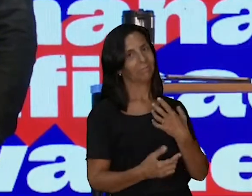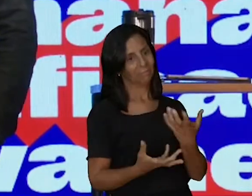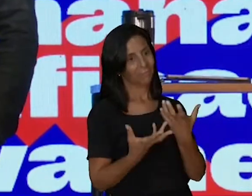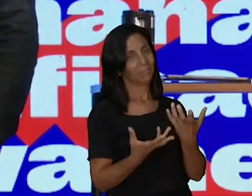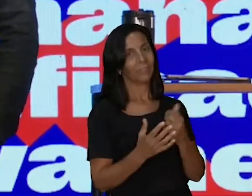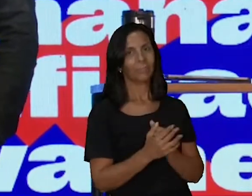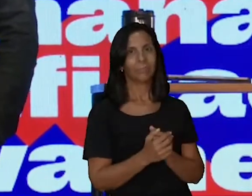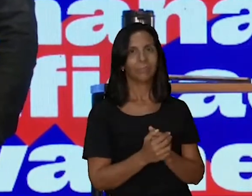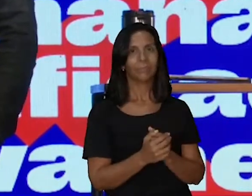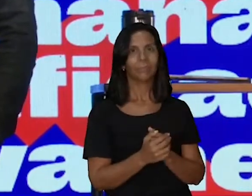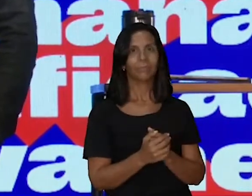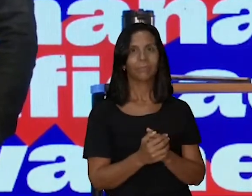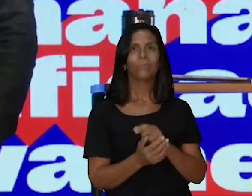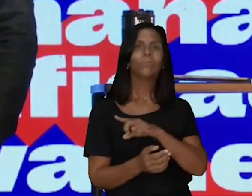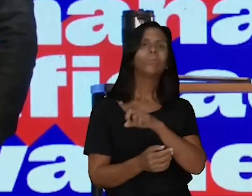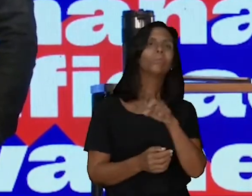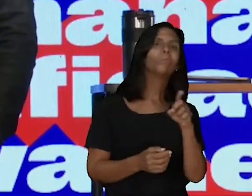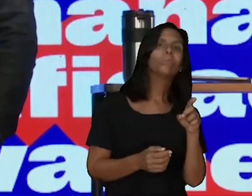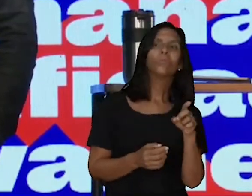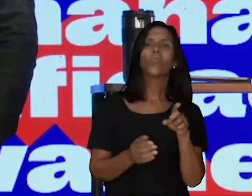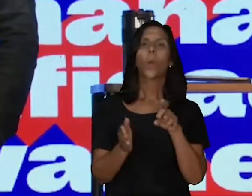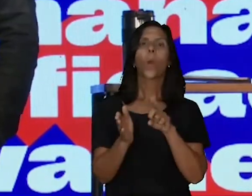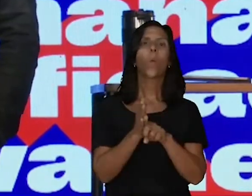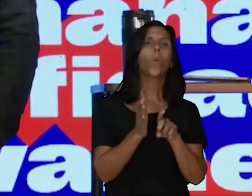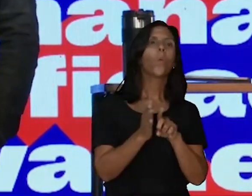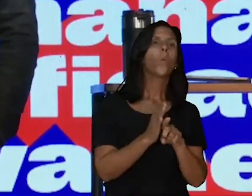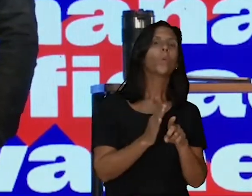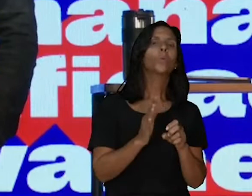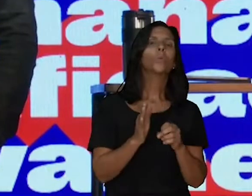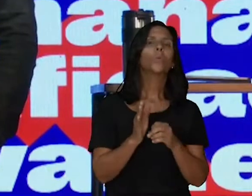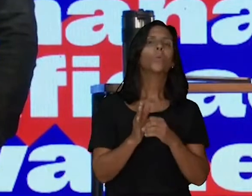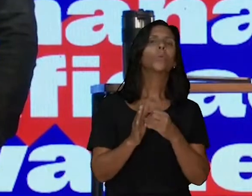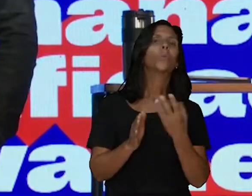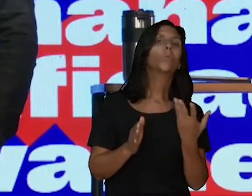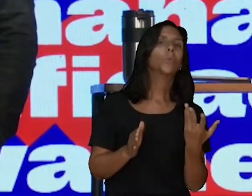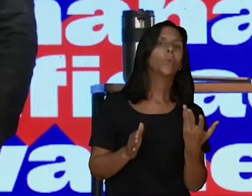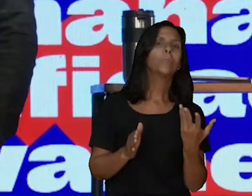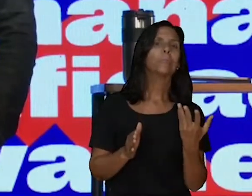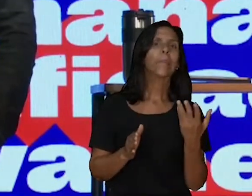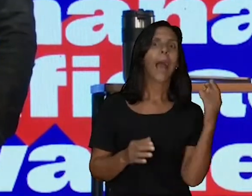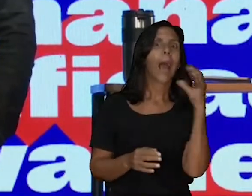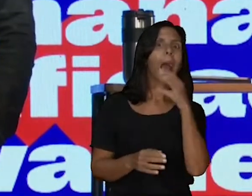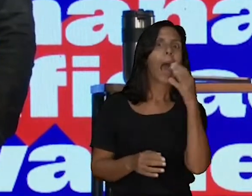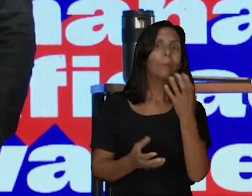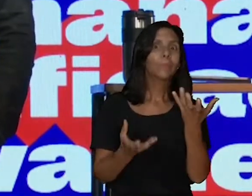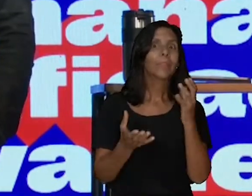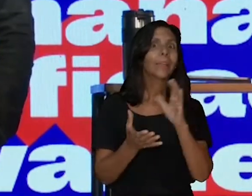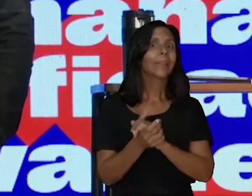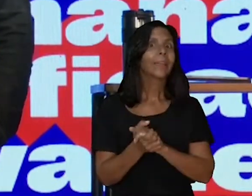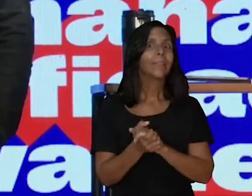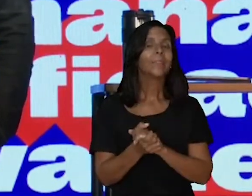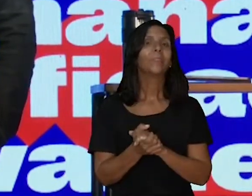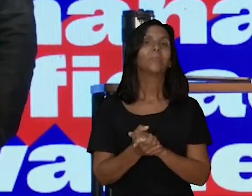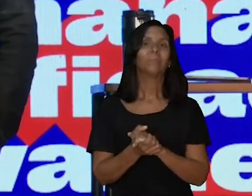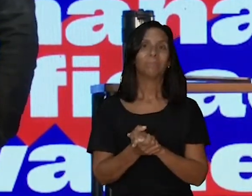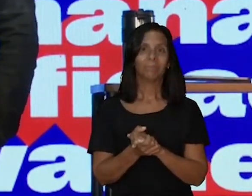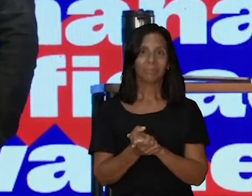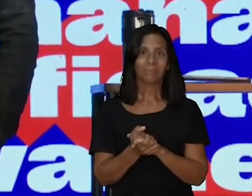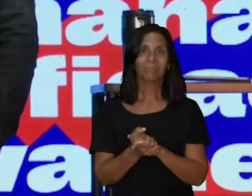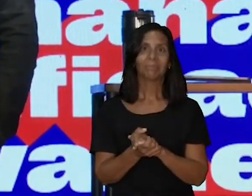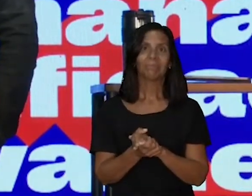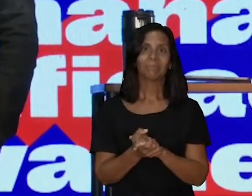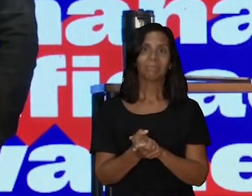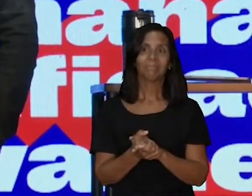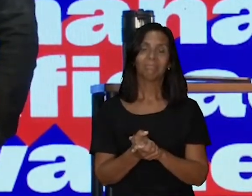Quantos têm pressa para casar? Levanta a mão. Hoje é à noite, levanta a mão que a unção está aí. Ó, quem sabe o marido, a esposa está aqui?